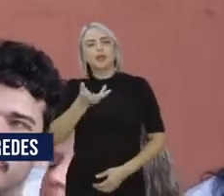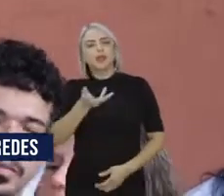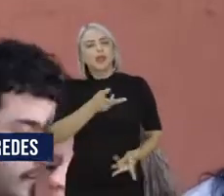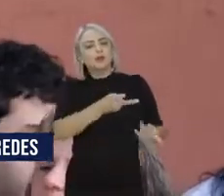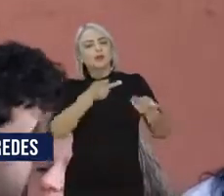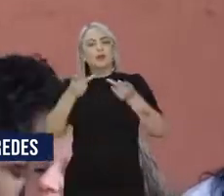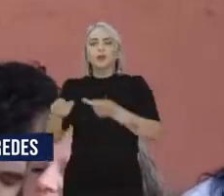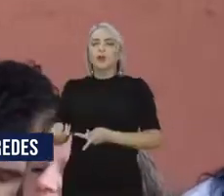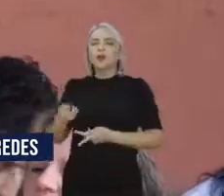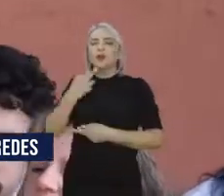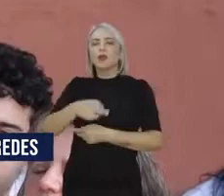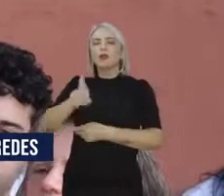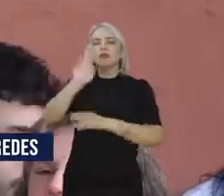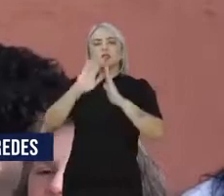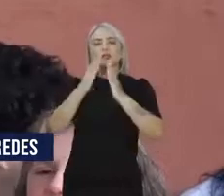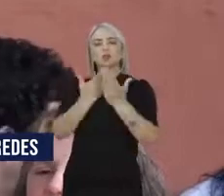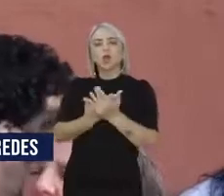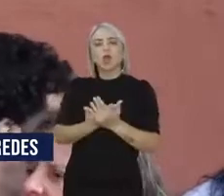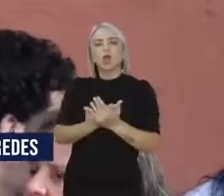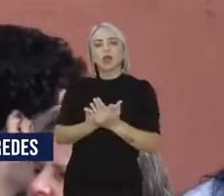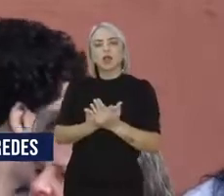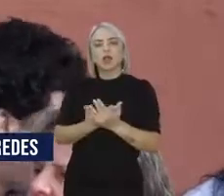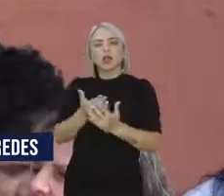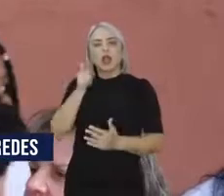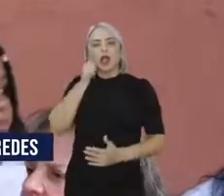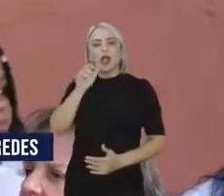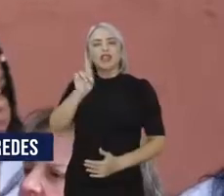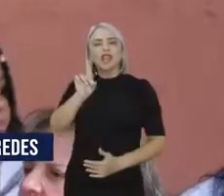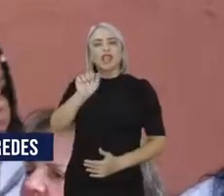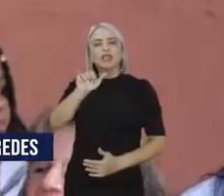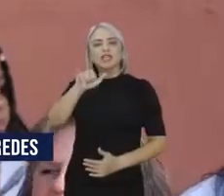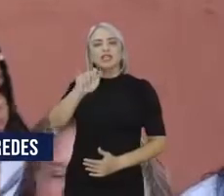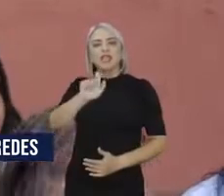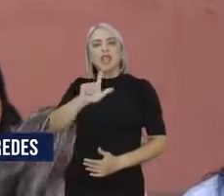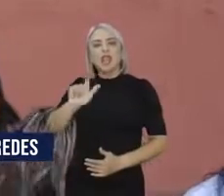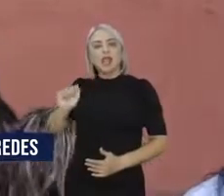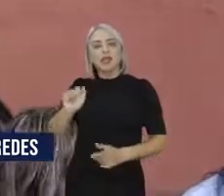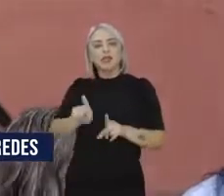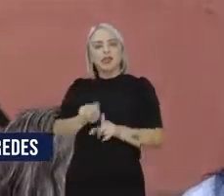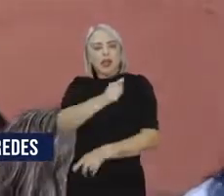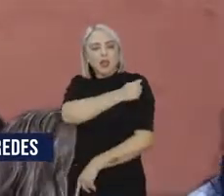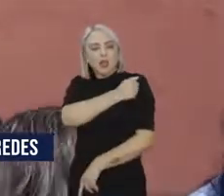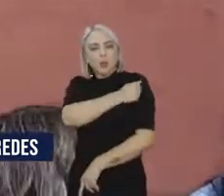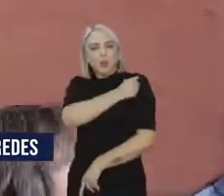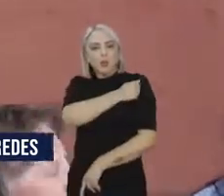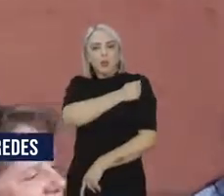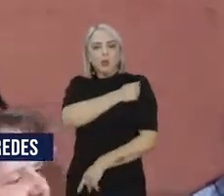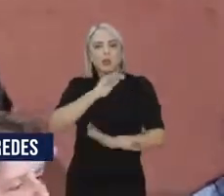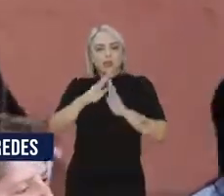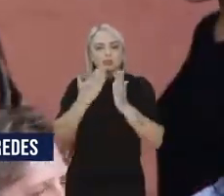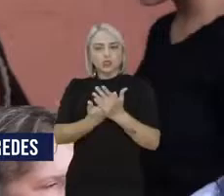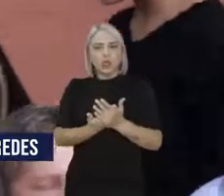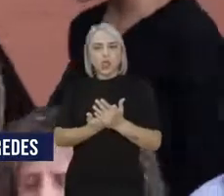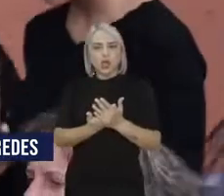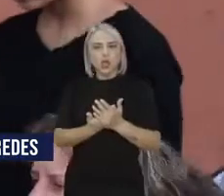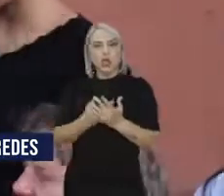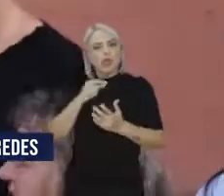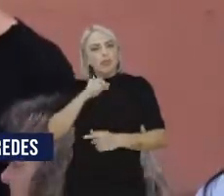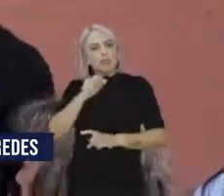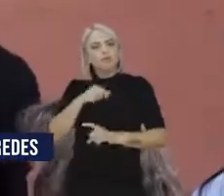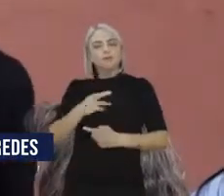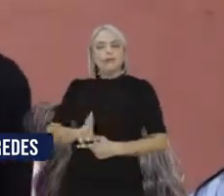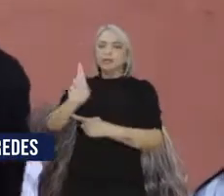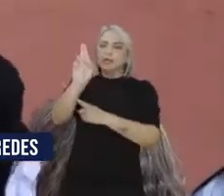região, a Daniela da Silva, que é aluna do Campos Salles e representa a comissão mediadora da escola. Palmas para ela,